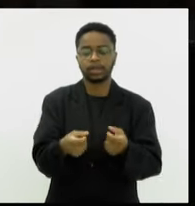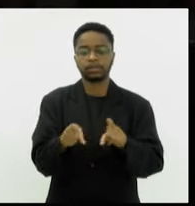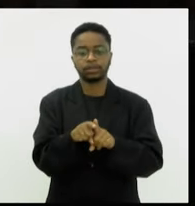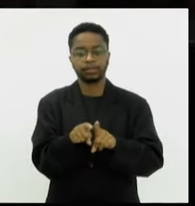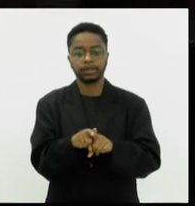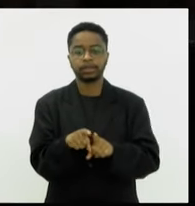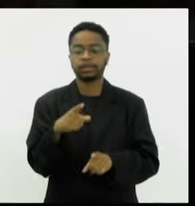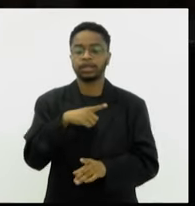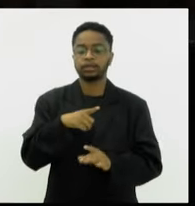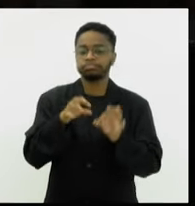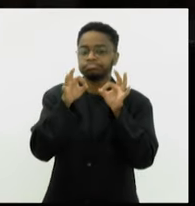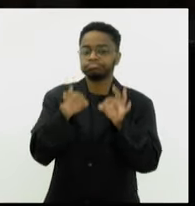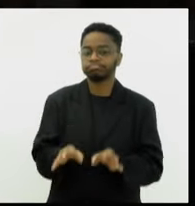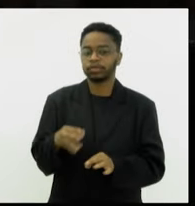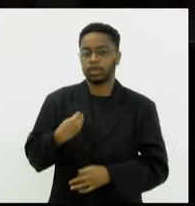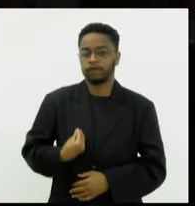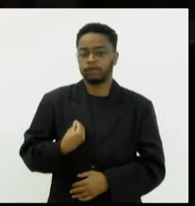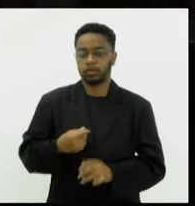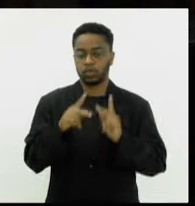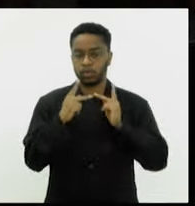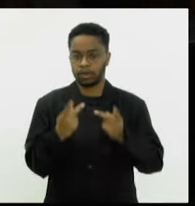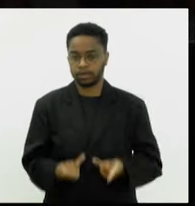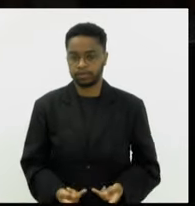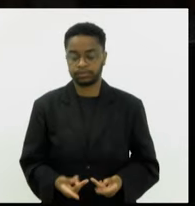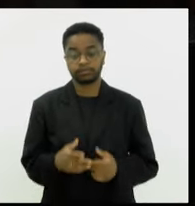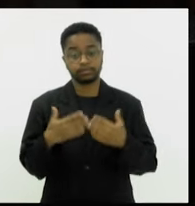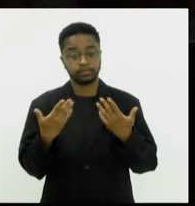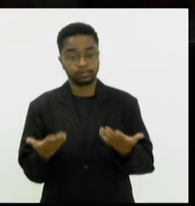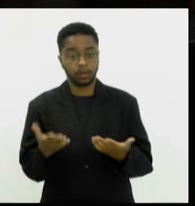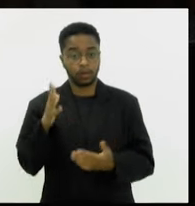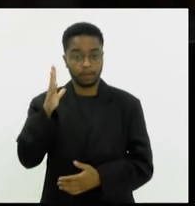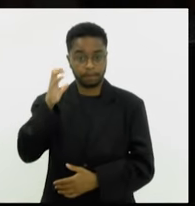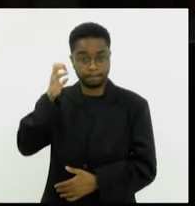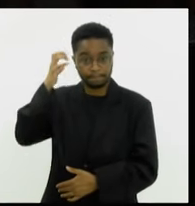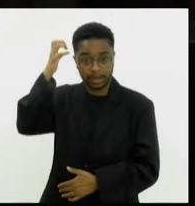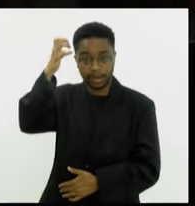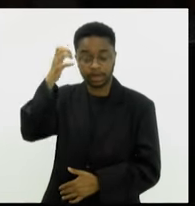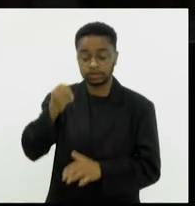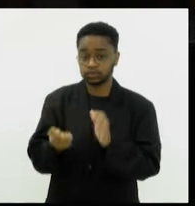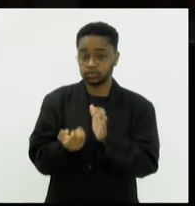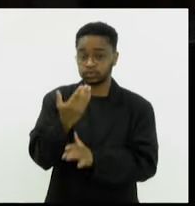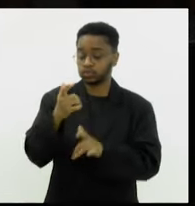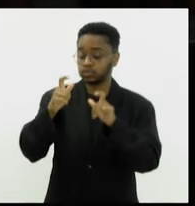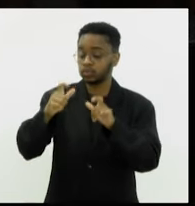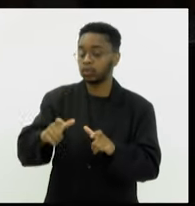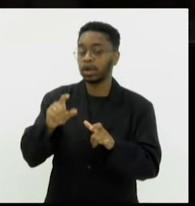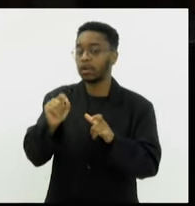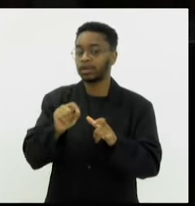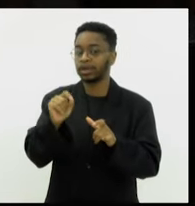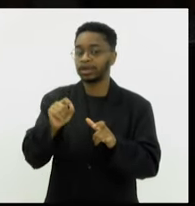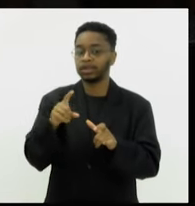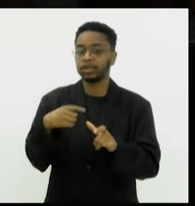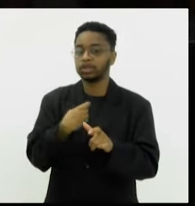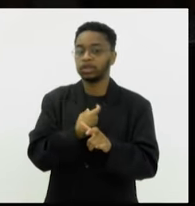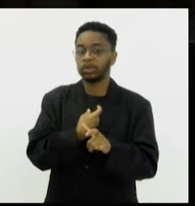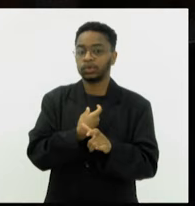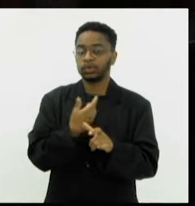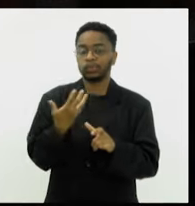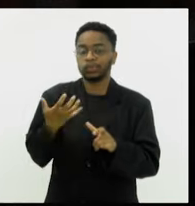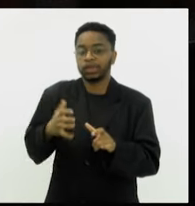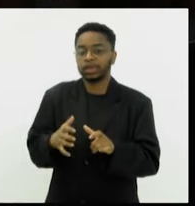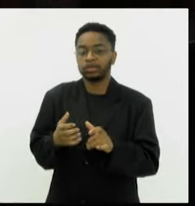acesso à dignidade humana. Então, Marielle surge de um lugar onde não se esperava que